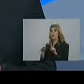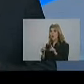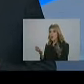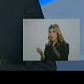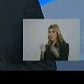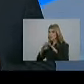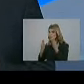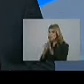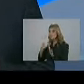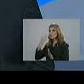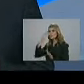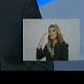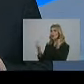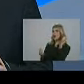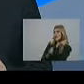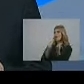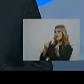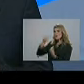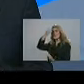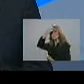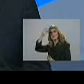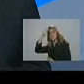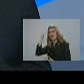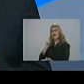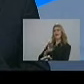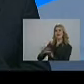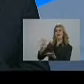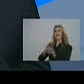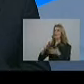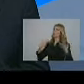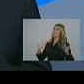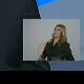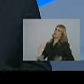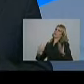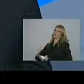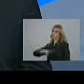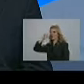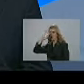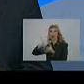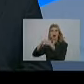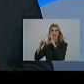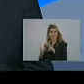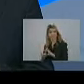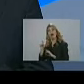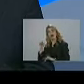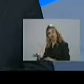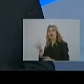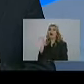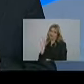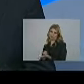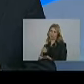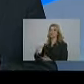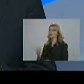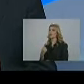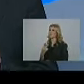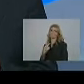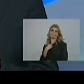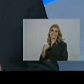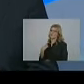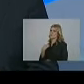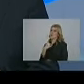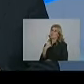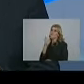nos custeios. A Prefeitura gastou demais com as Olimpíadas. Essa é uma realidade da qual nós não podemos